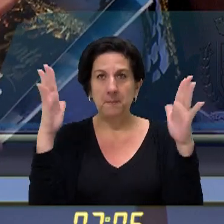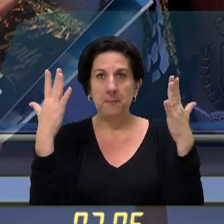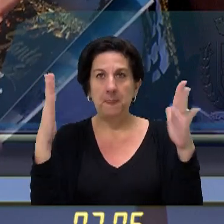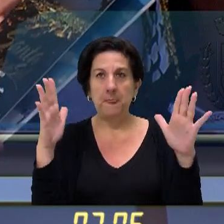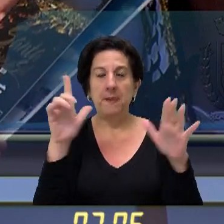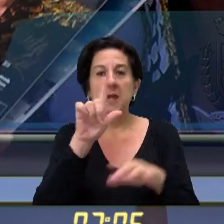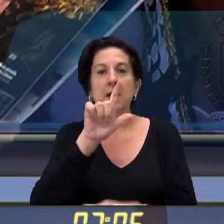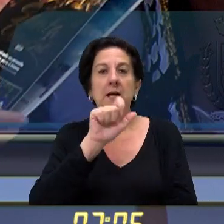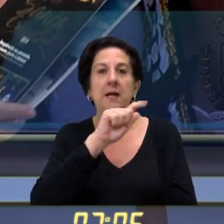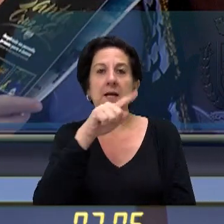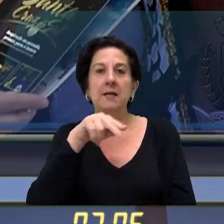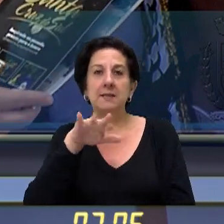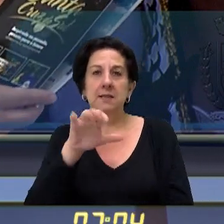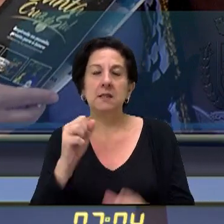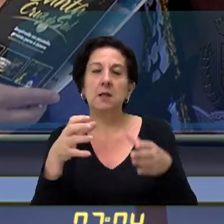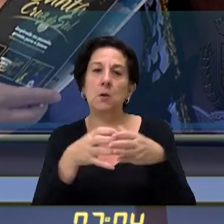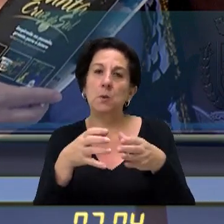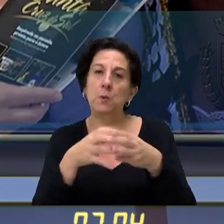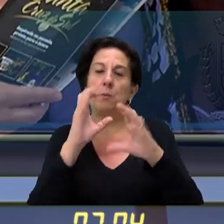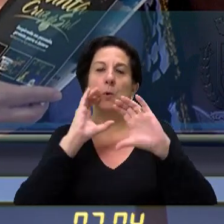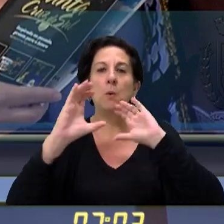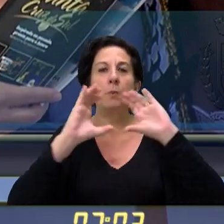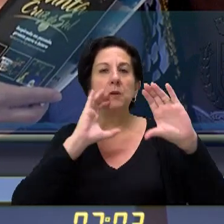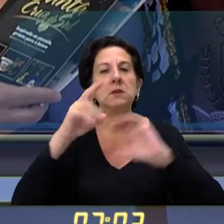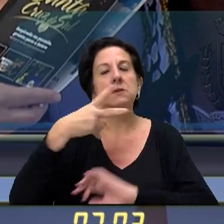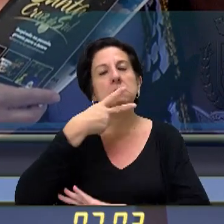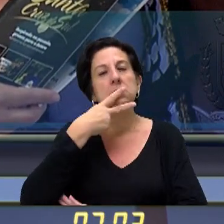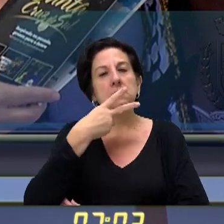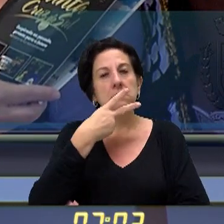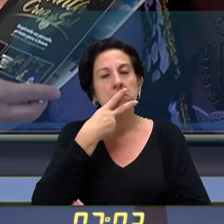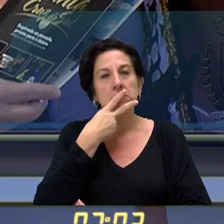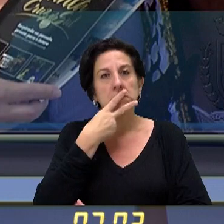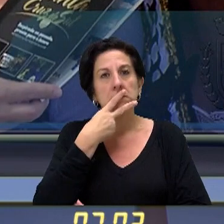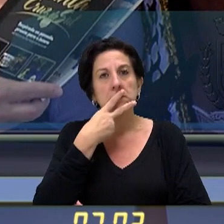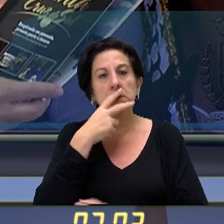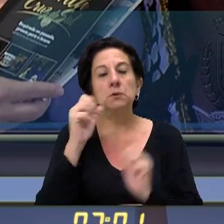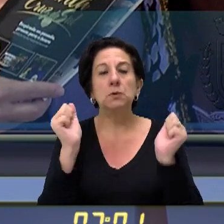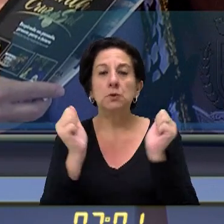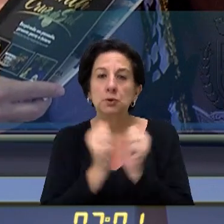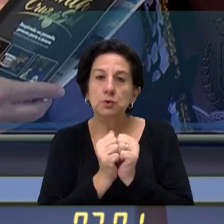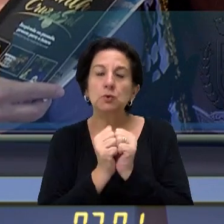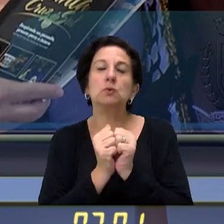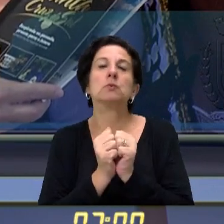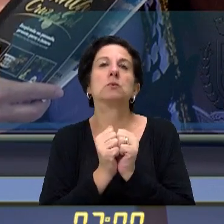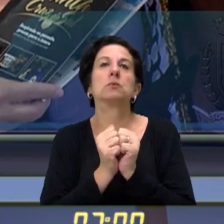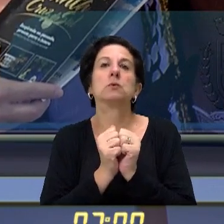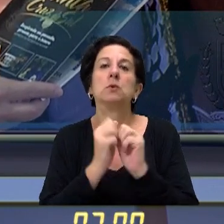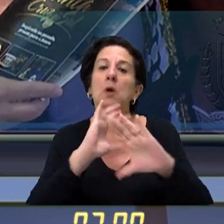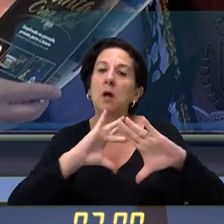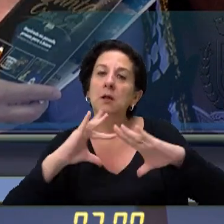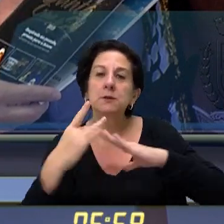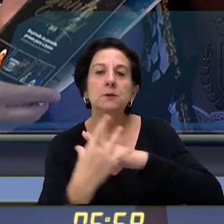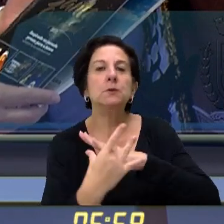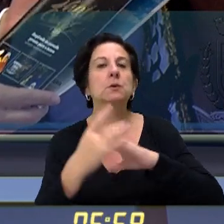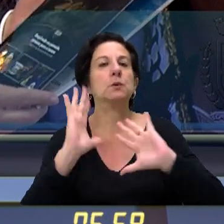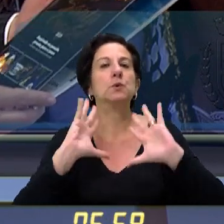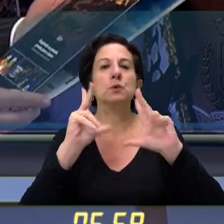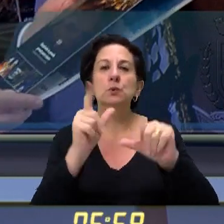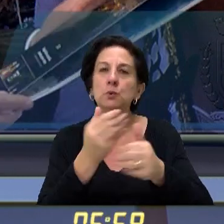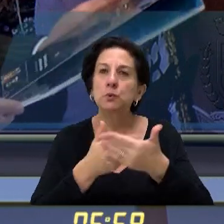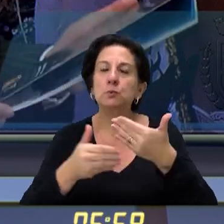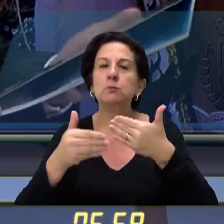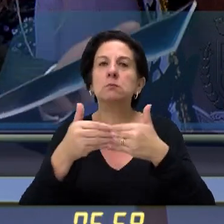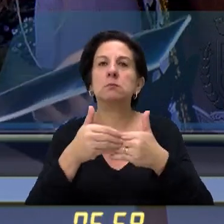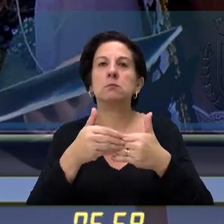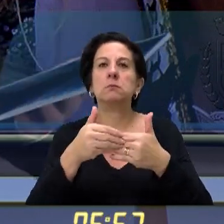a Gazeta Grupo de Comunicações de Santa Cruz do Sul, juntamente com seus veículos, né,